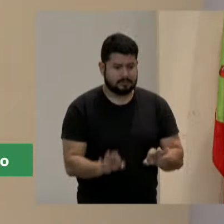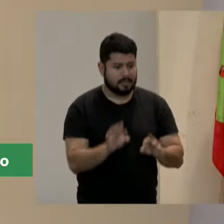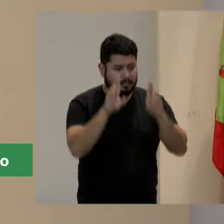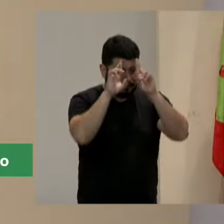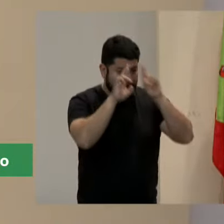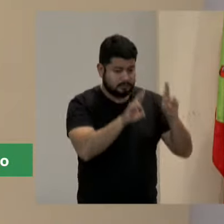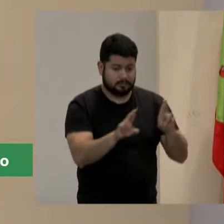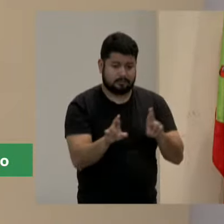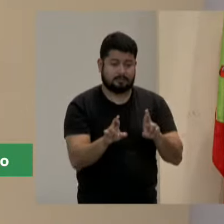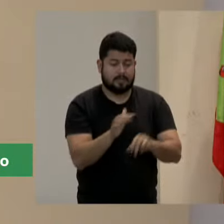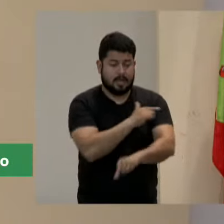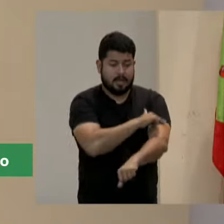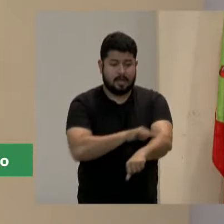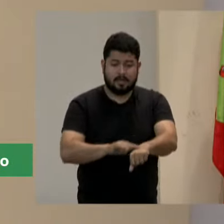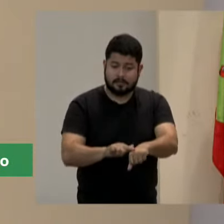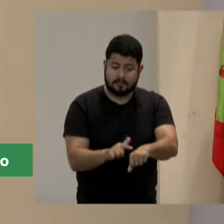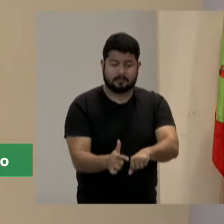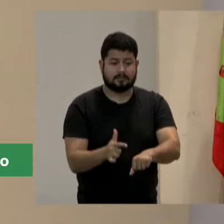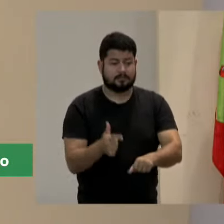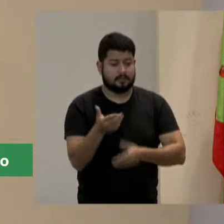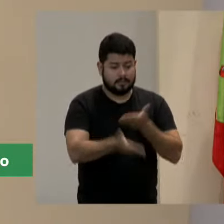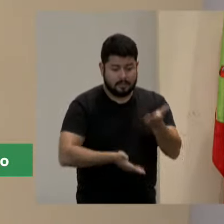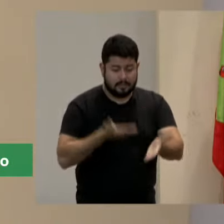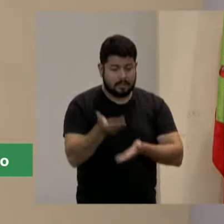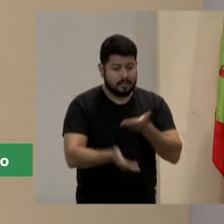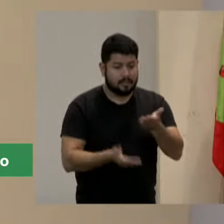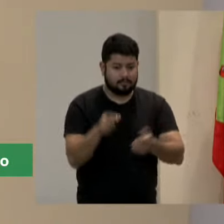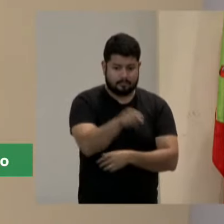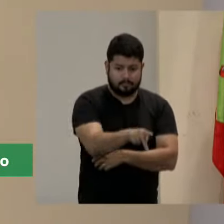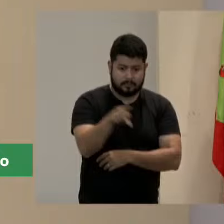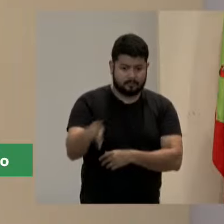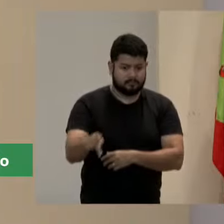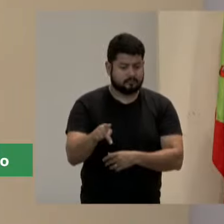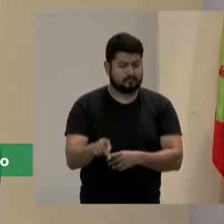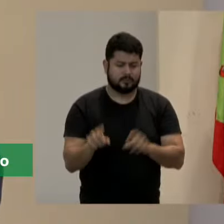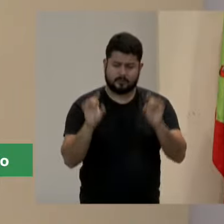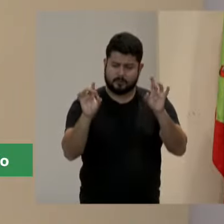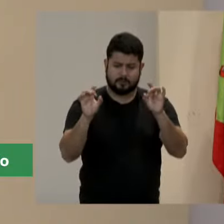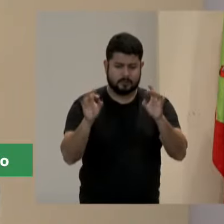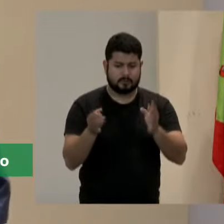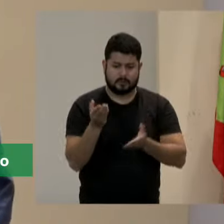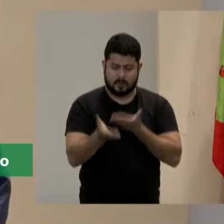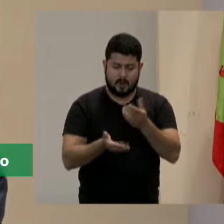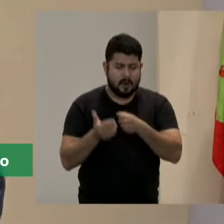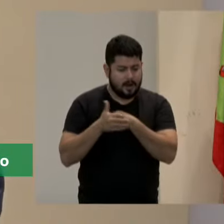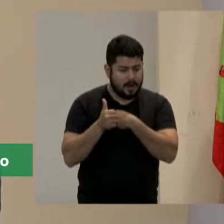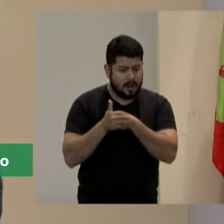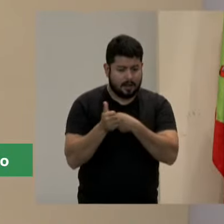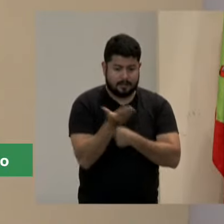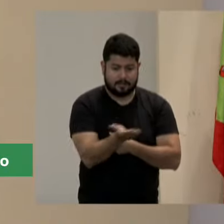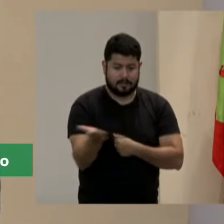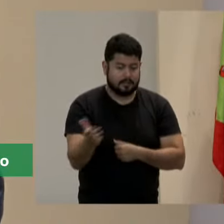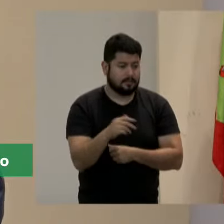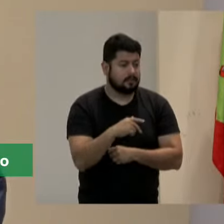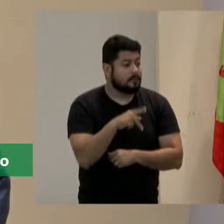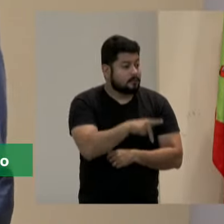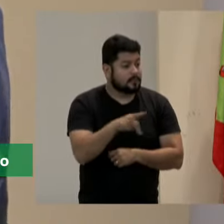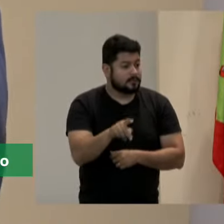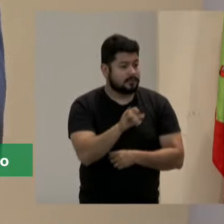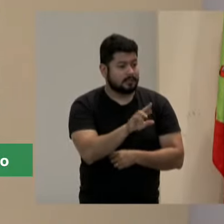exigia o meu tratamento para com a professora, com muito zelo e carinho pela professora Irene. E isso é